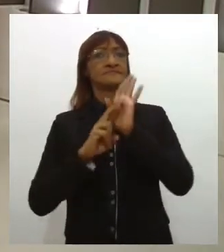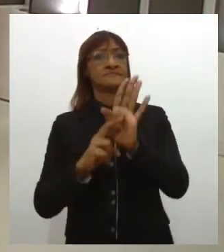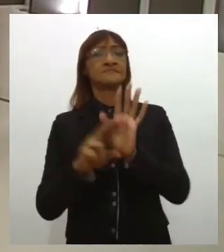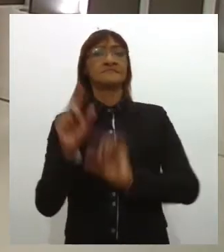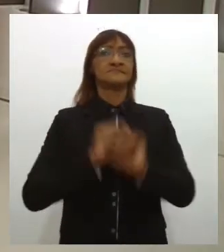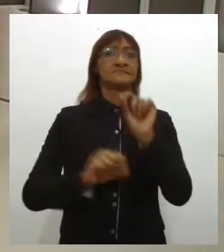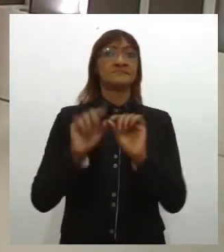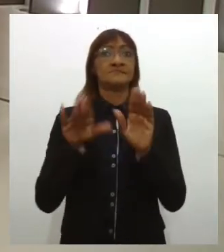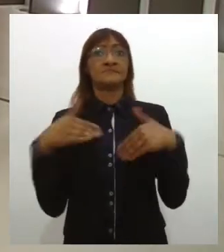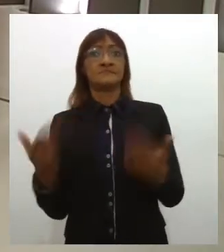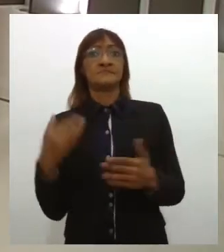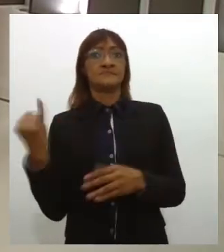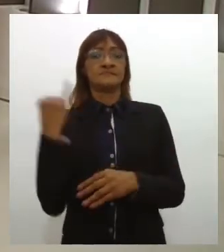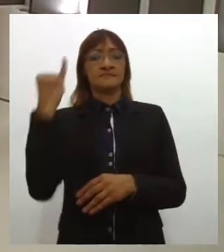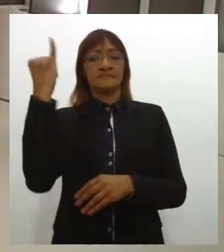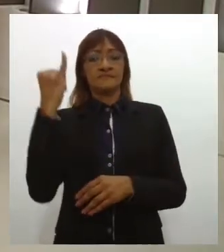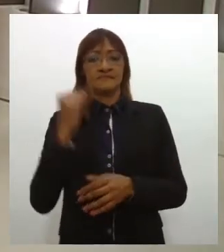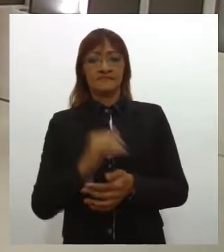importância dele.